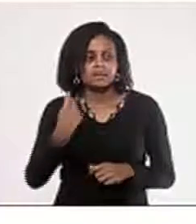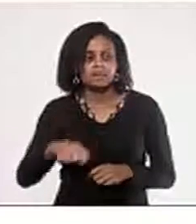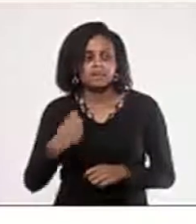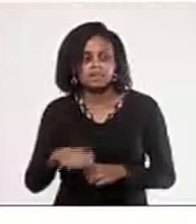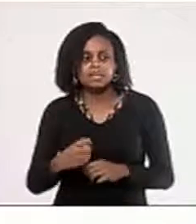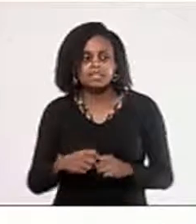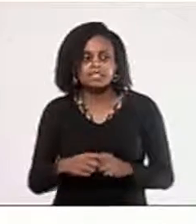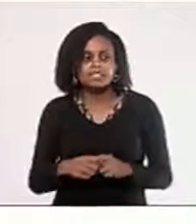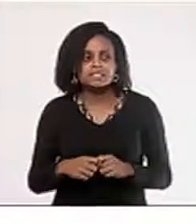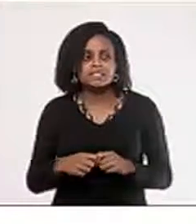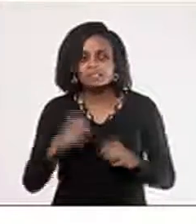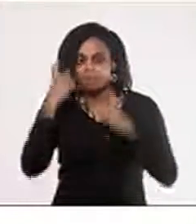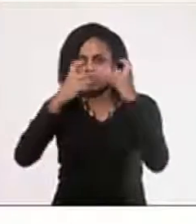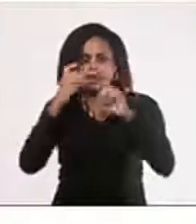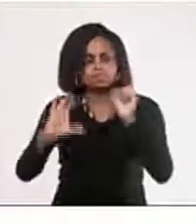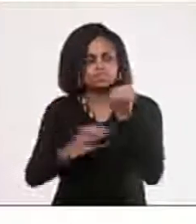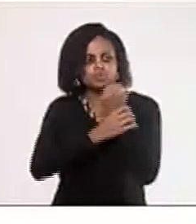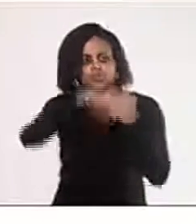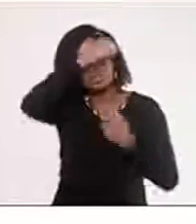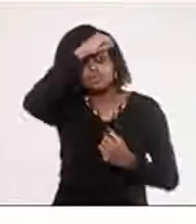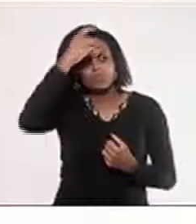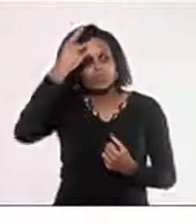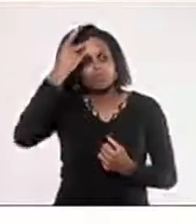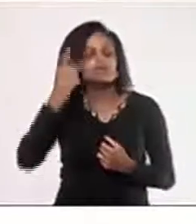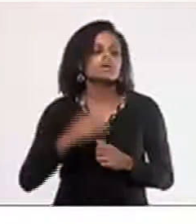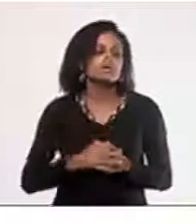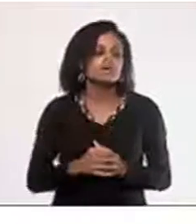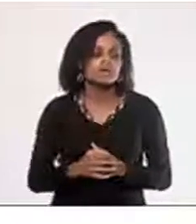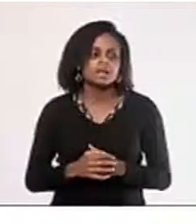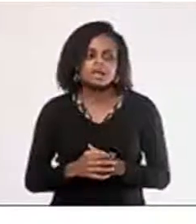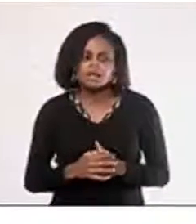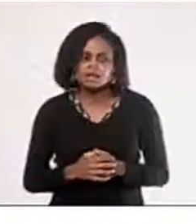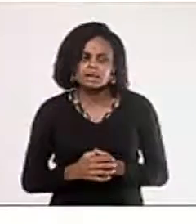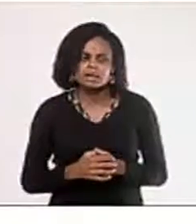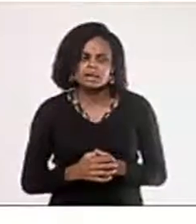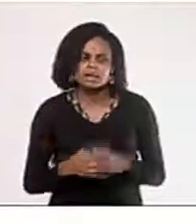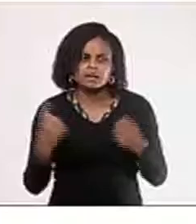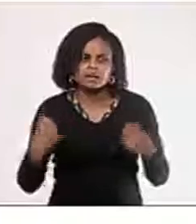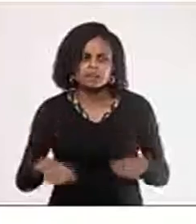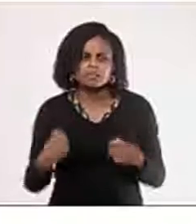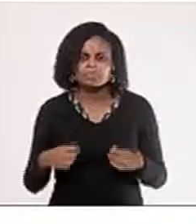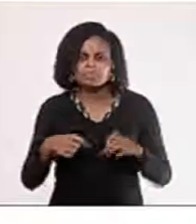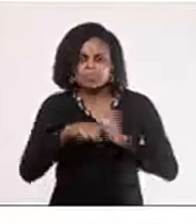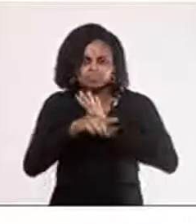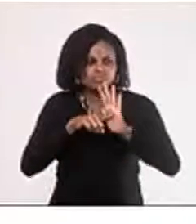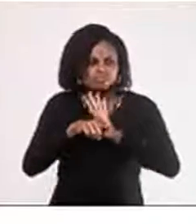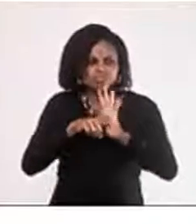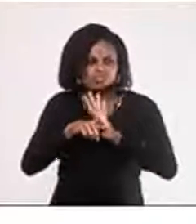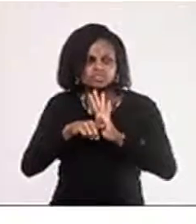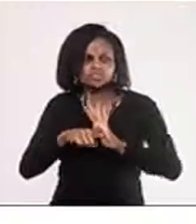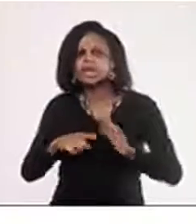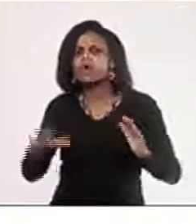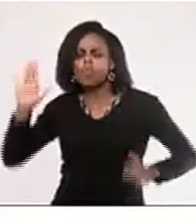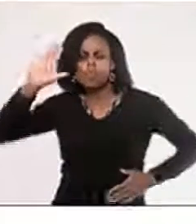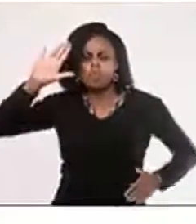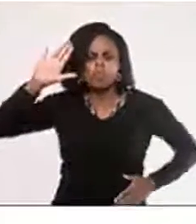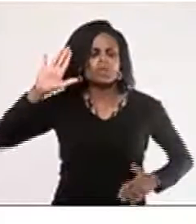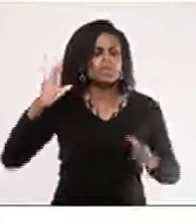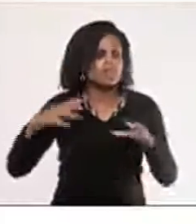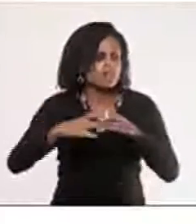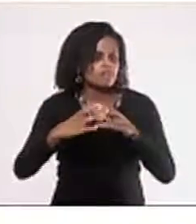da segurança pública, tem que enfrentar as milícias, tem que enfrentar os homicídios, tem que enfrentar o crime